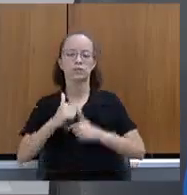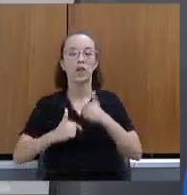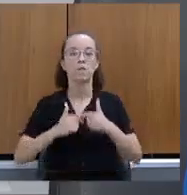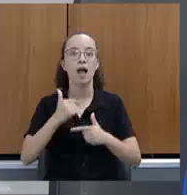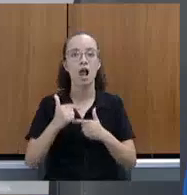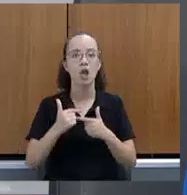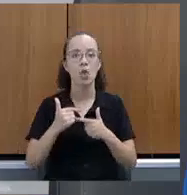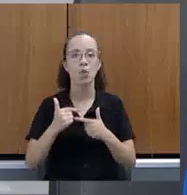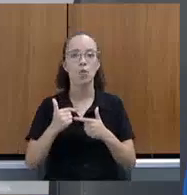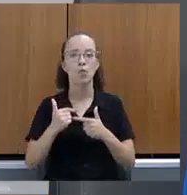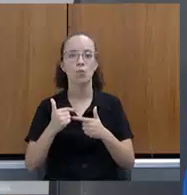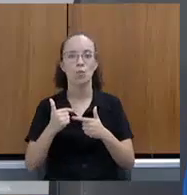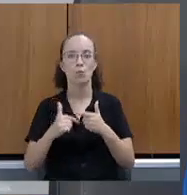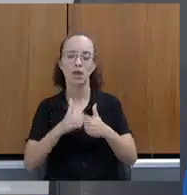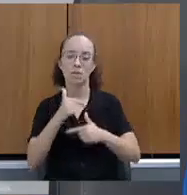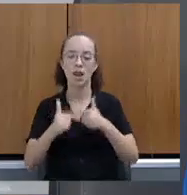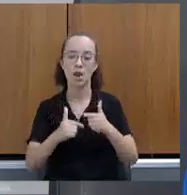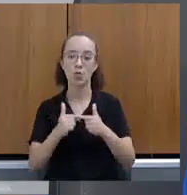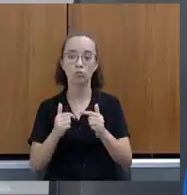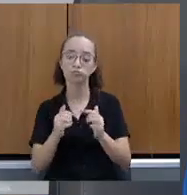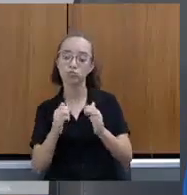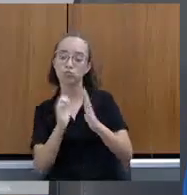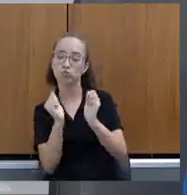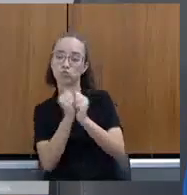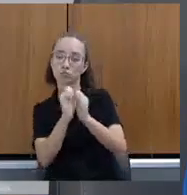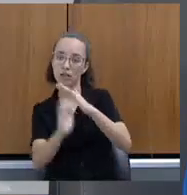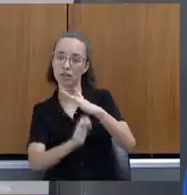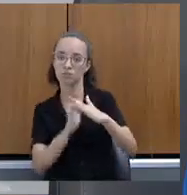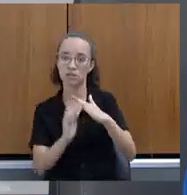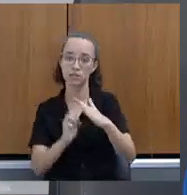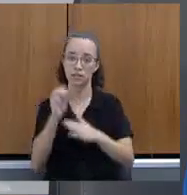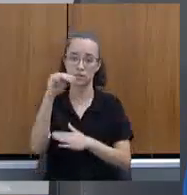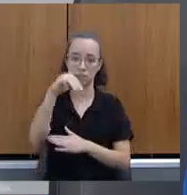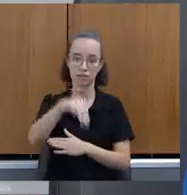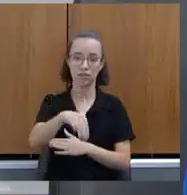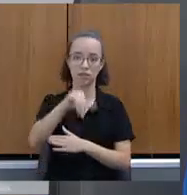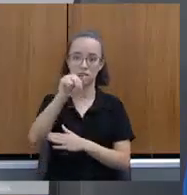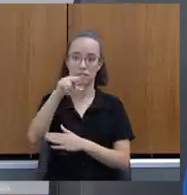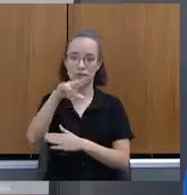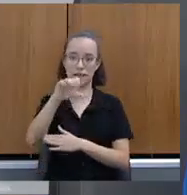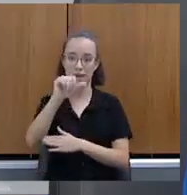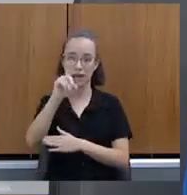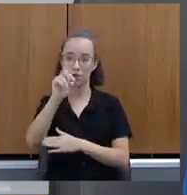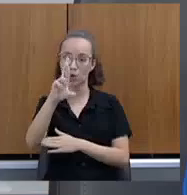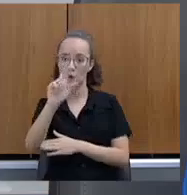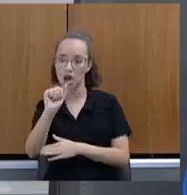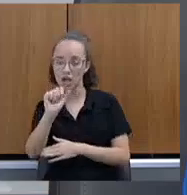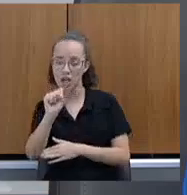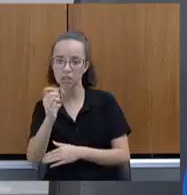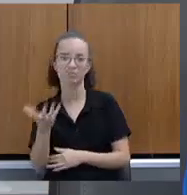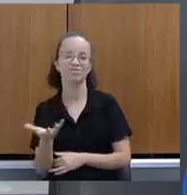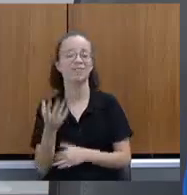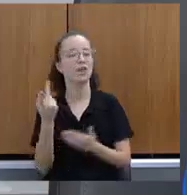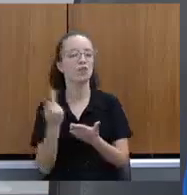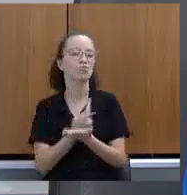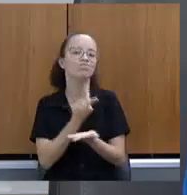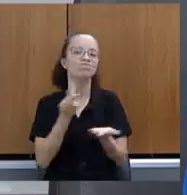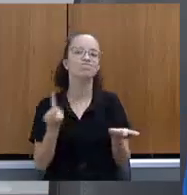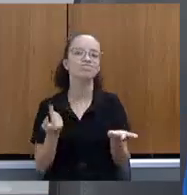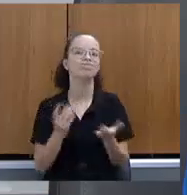favorecendo mineradoras tem gente que acha ruim tem gente que bate na mesa e tem gente que sente ofendido foi o que aconteceu